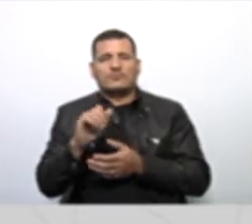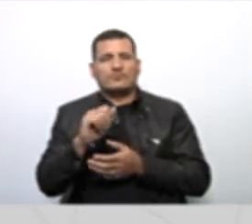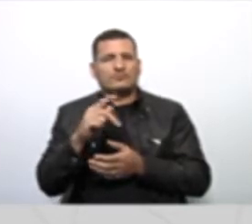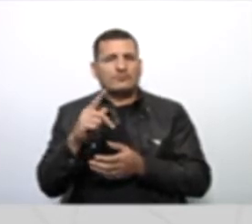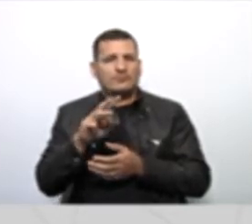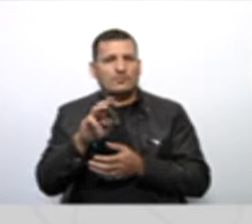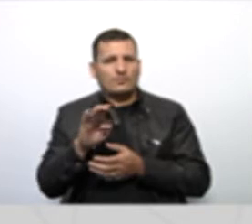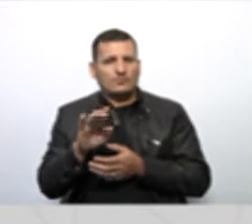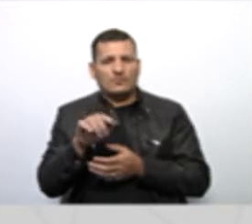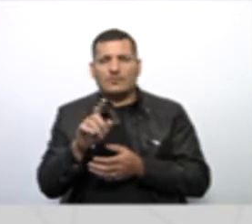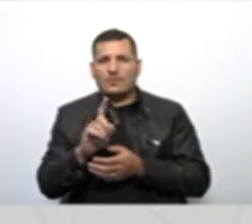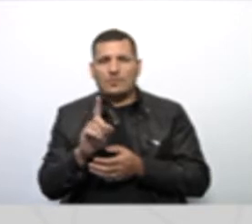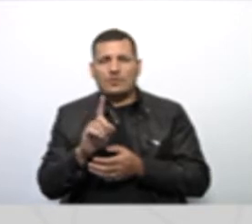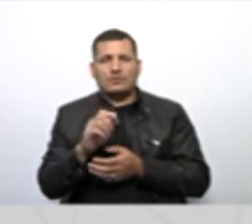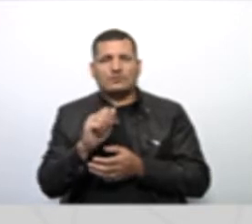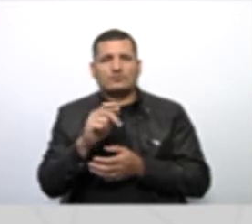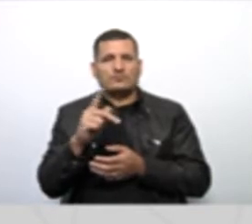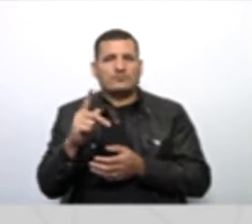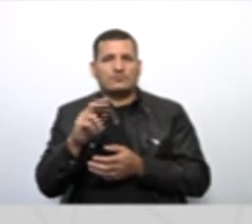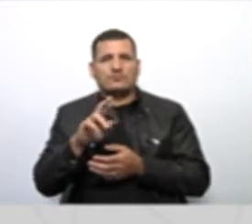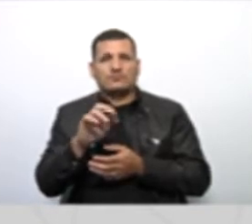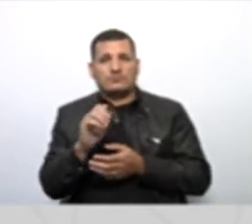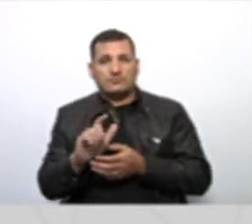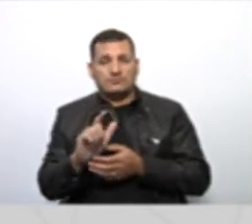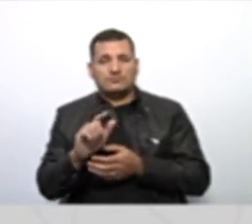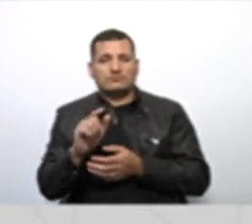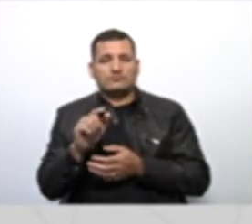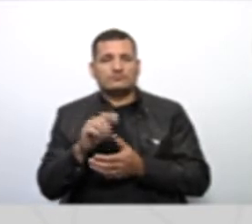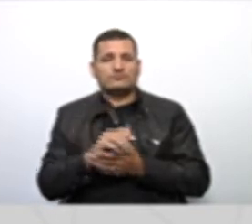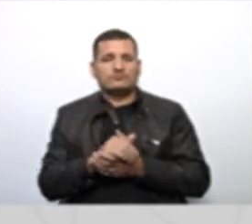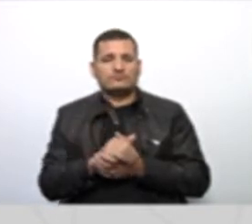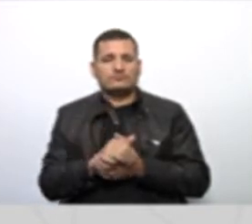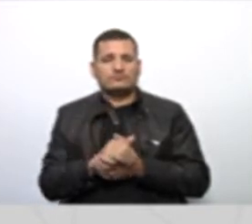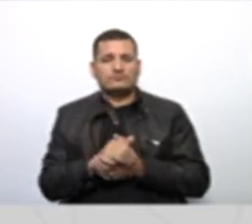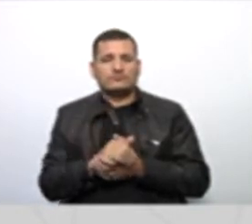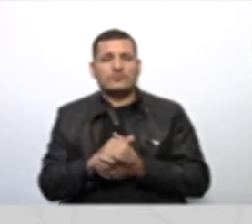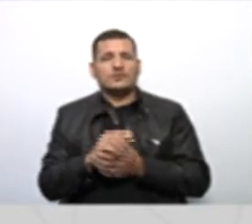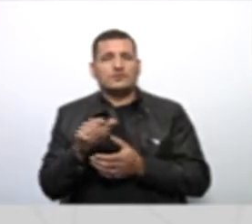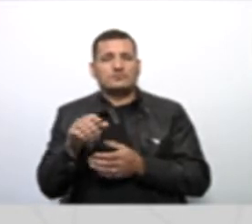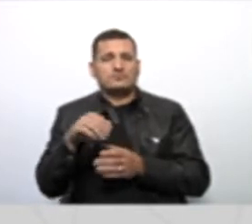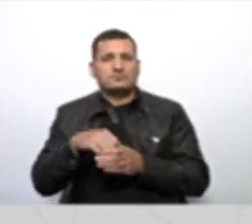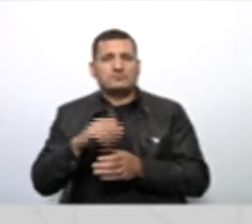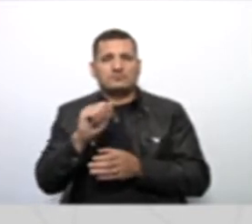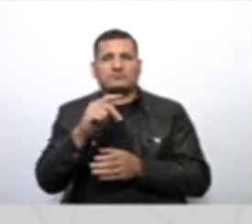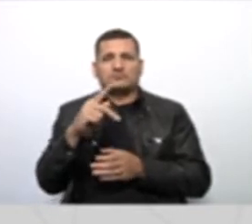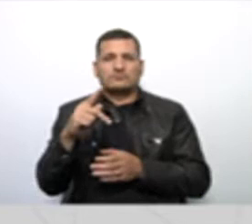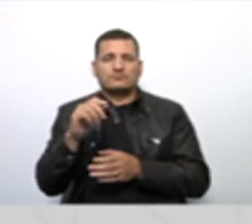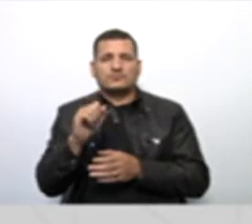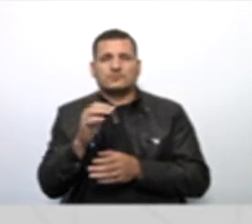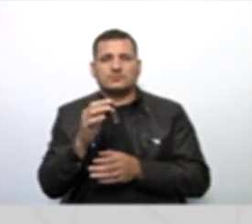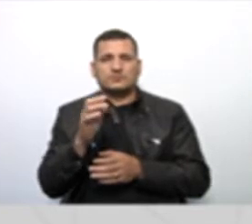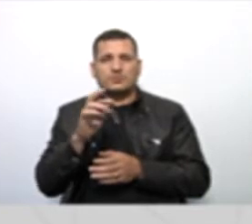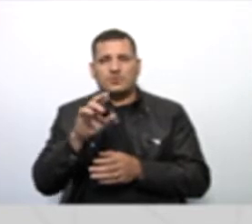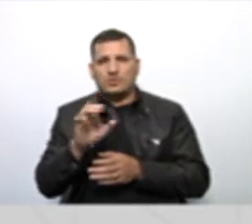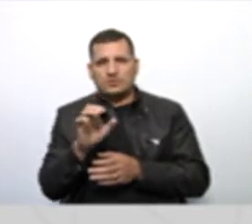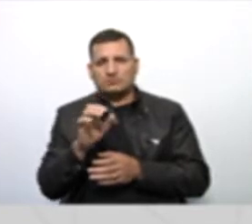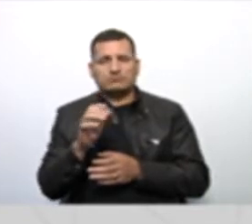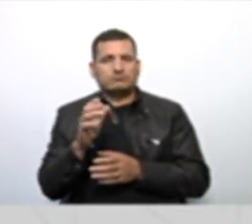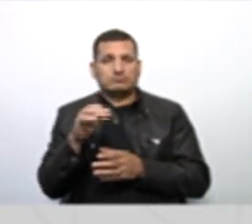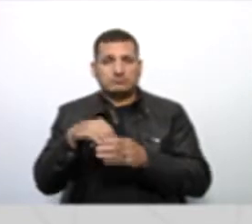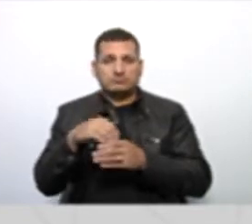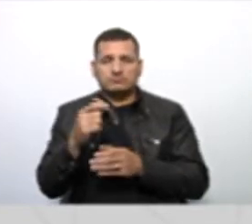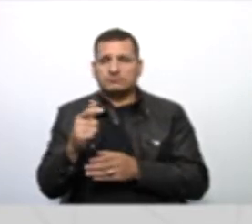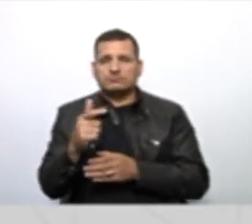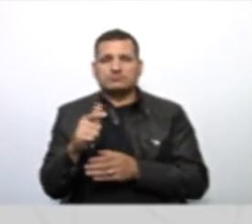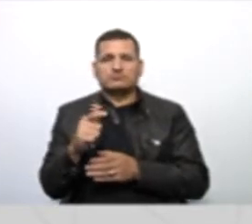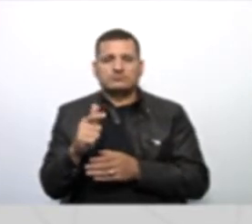aplicativo real. Ele não está disponível nas App Store. Então, o Web App não está